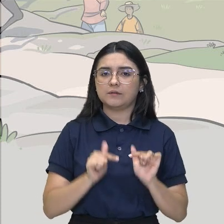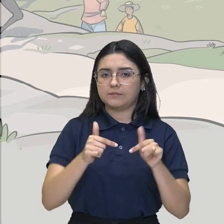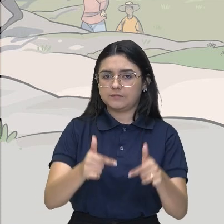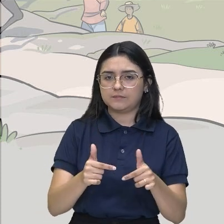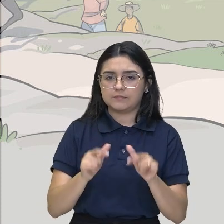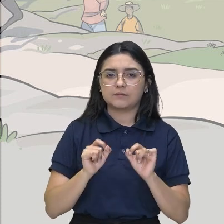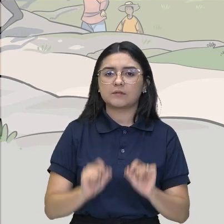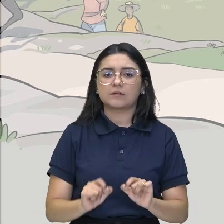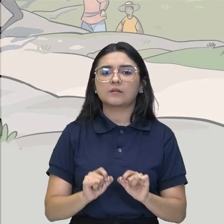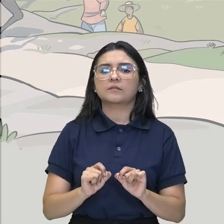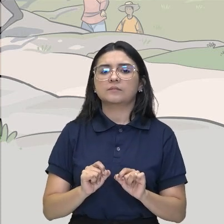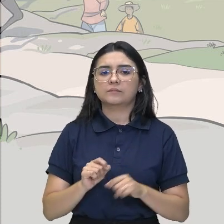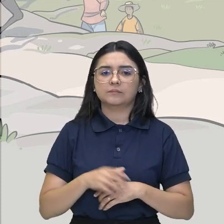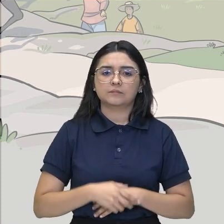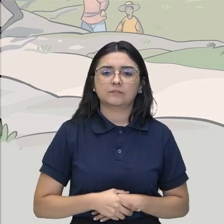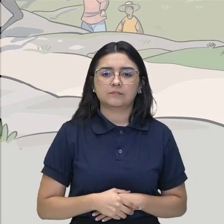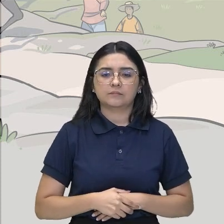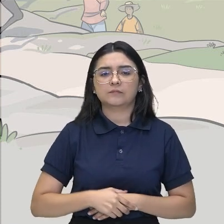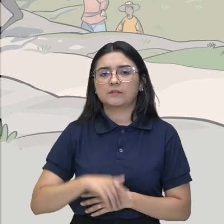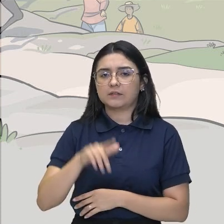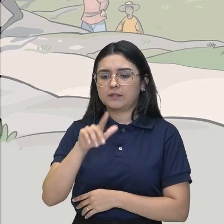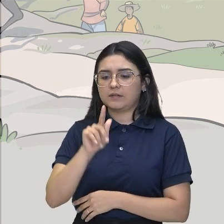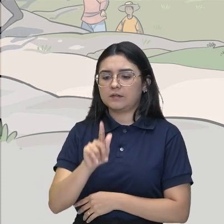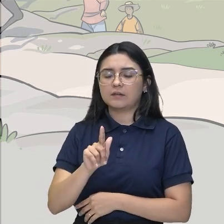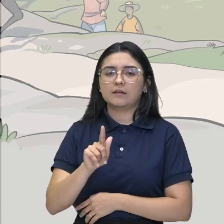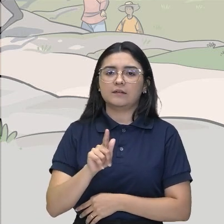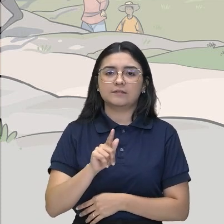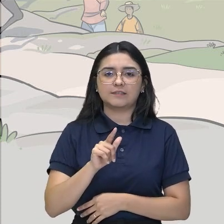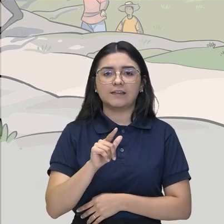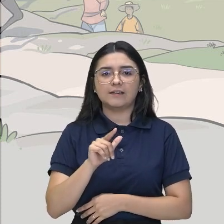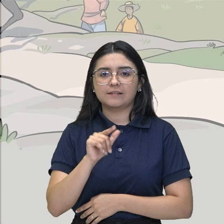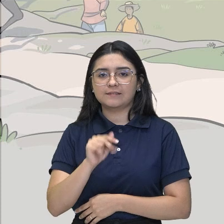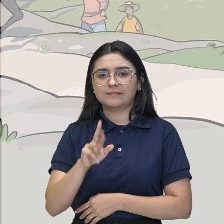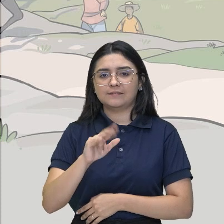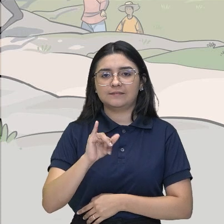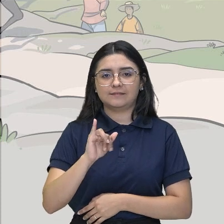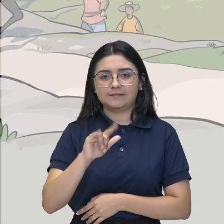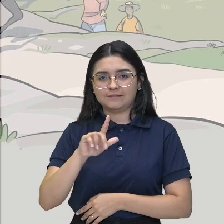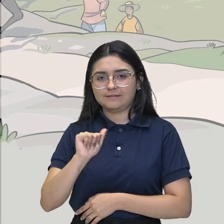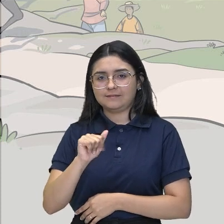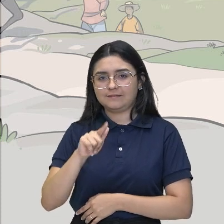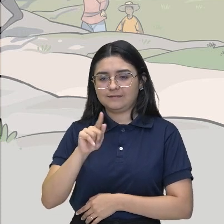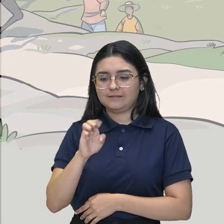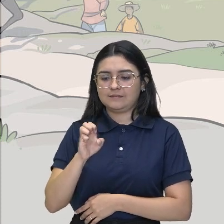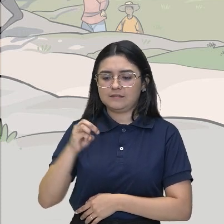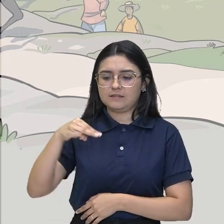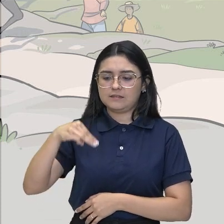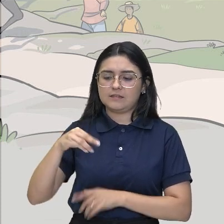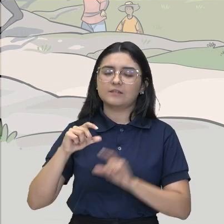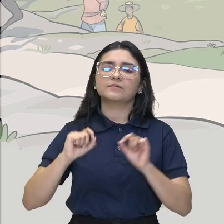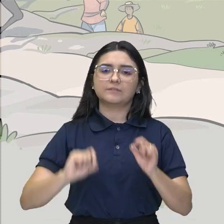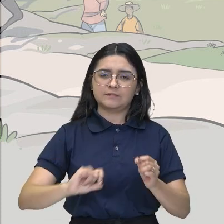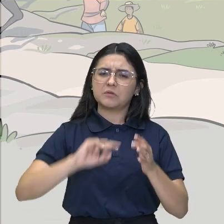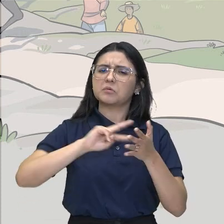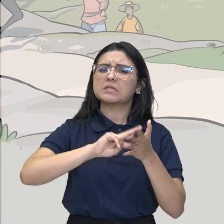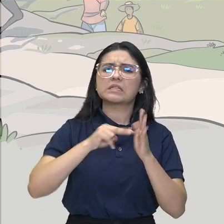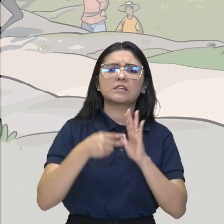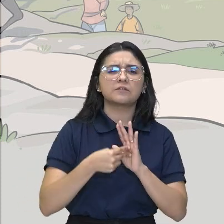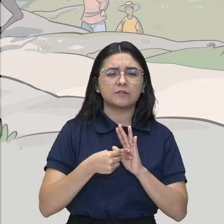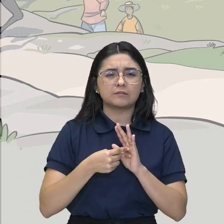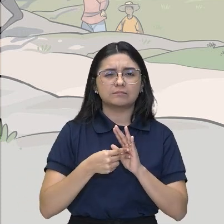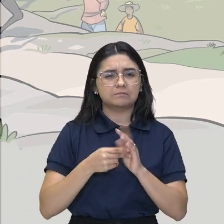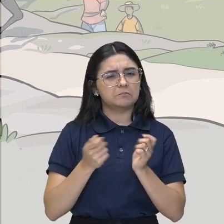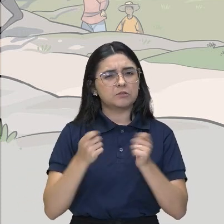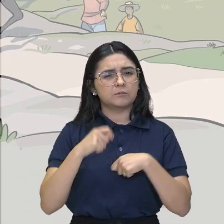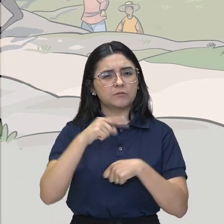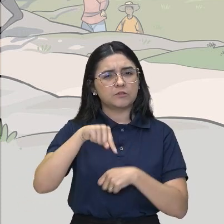que era a chamada grilagem de terras. O que é uma grilagem de terras? Possivelmente você aí